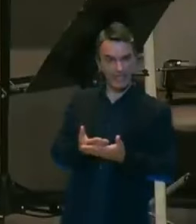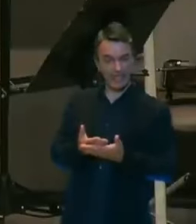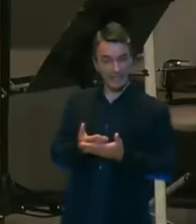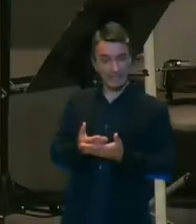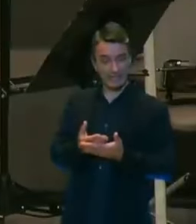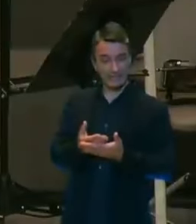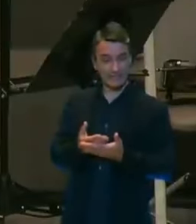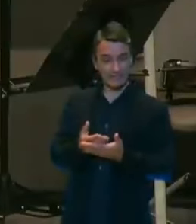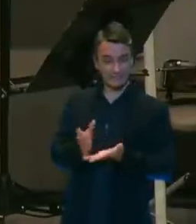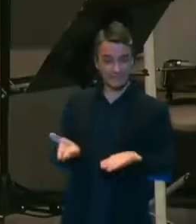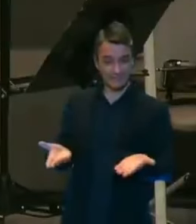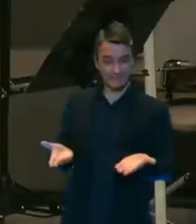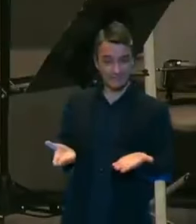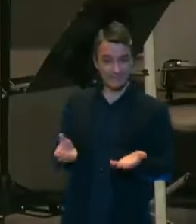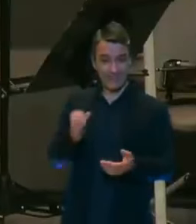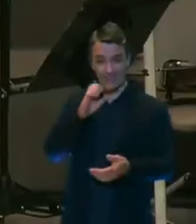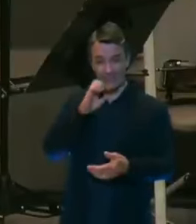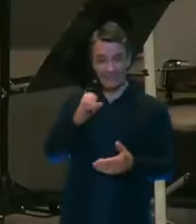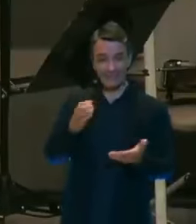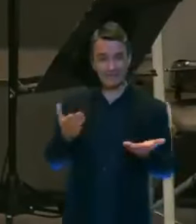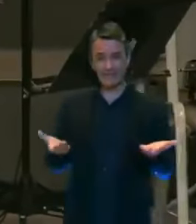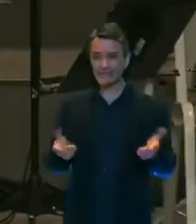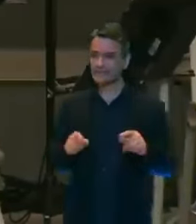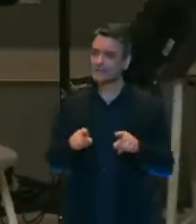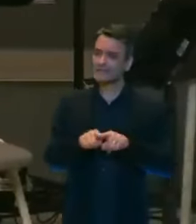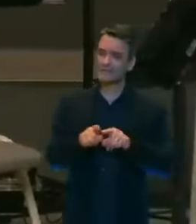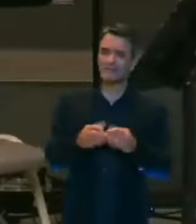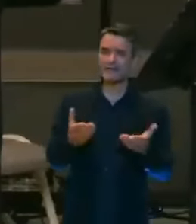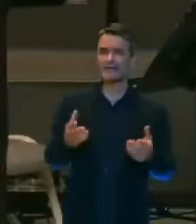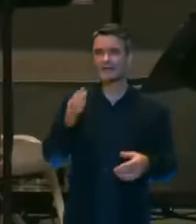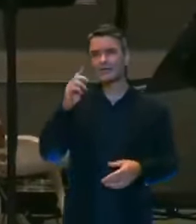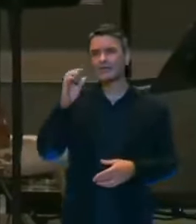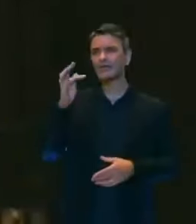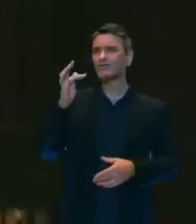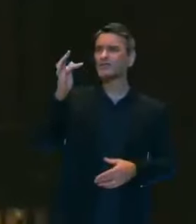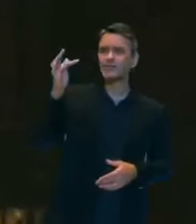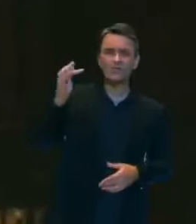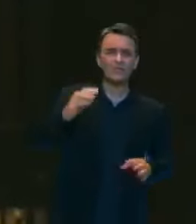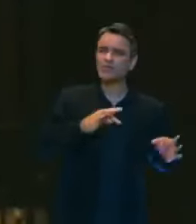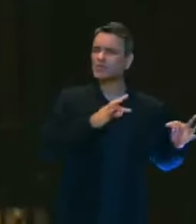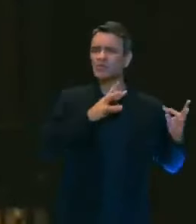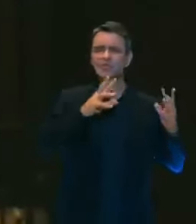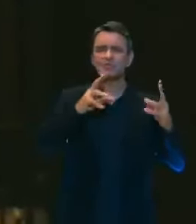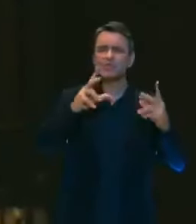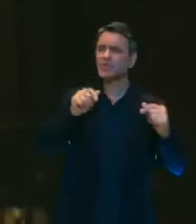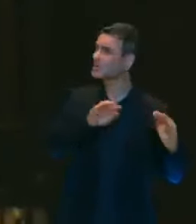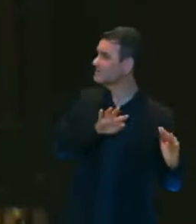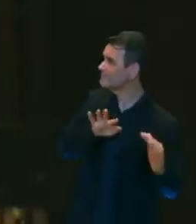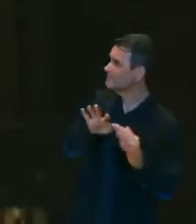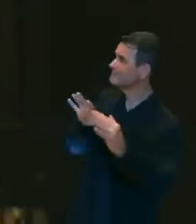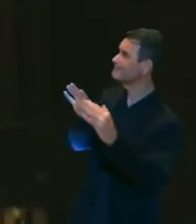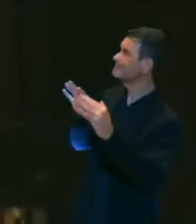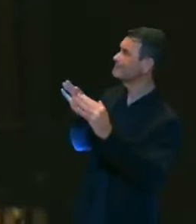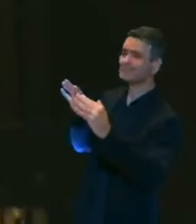que um dia todos vão prestar conta de tudo que fizeram diante dele.